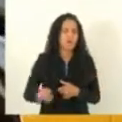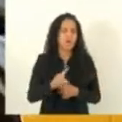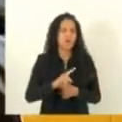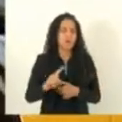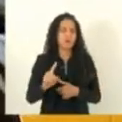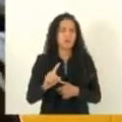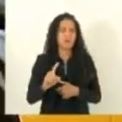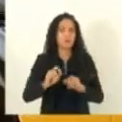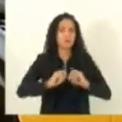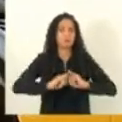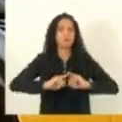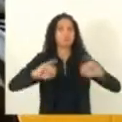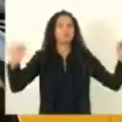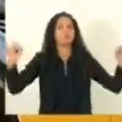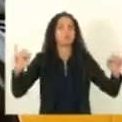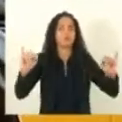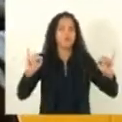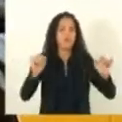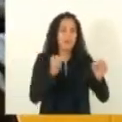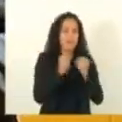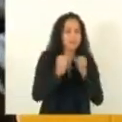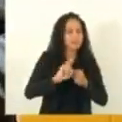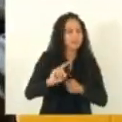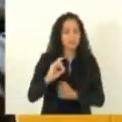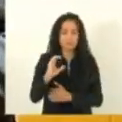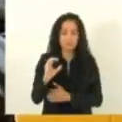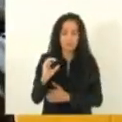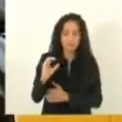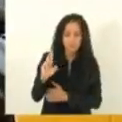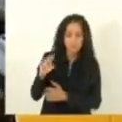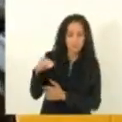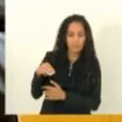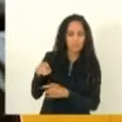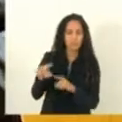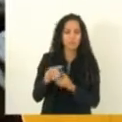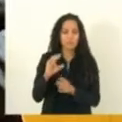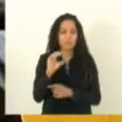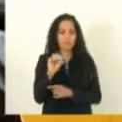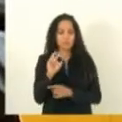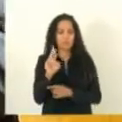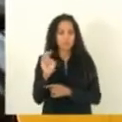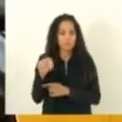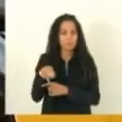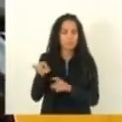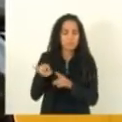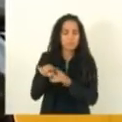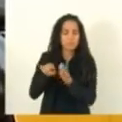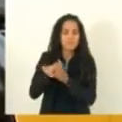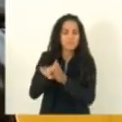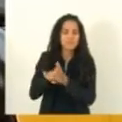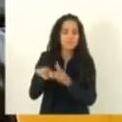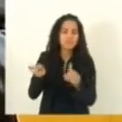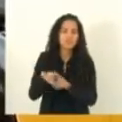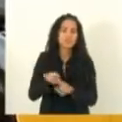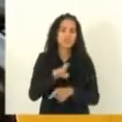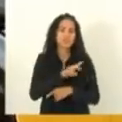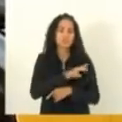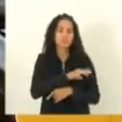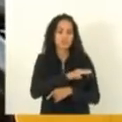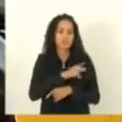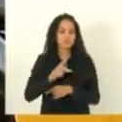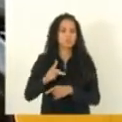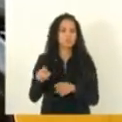grande imprensa. O CRM apura, o Corém apura e o Ministério Público também. Então, com